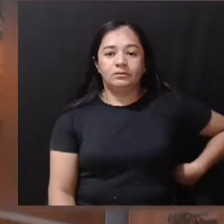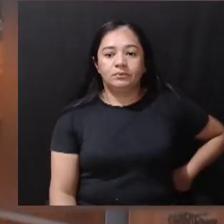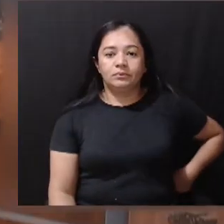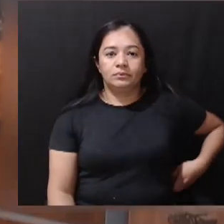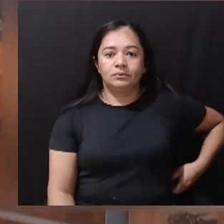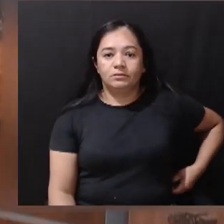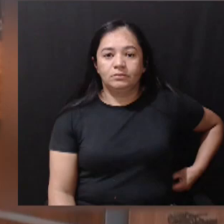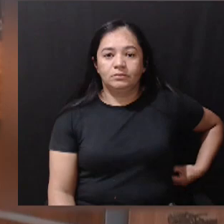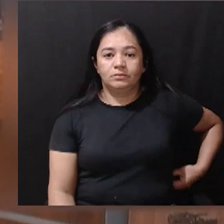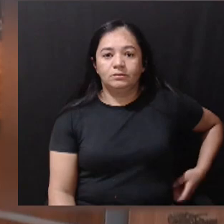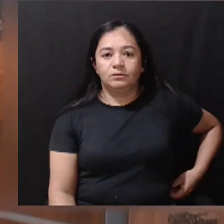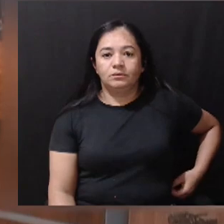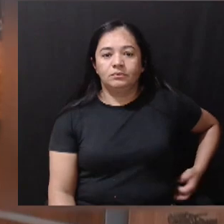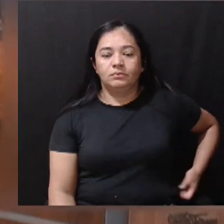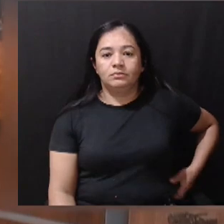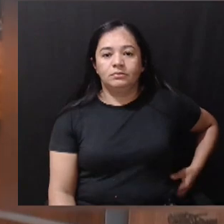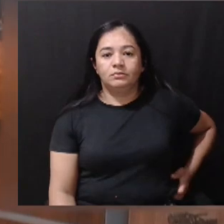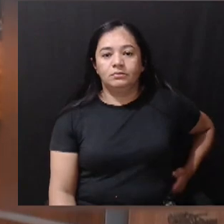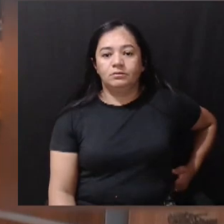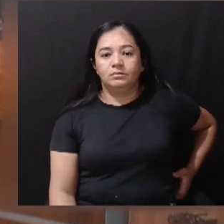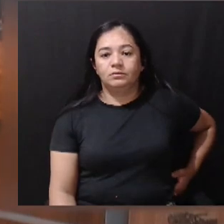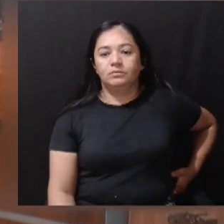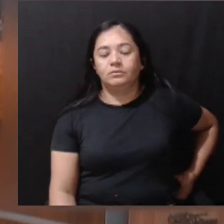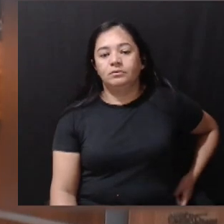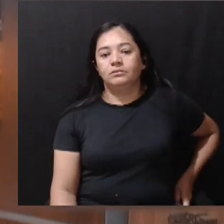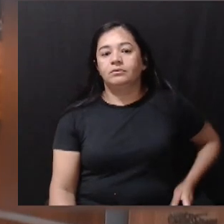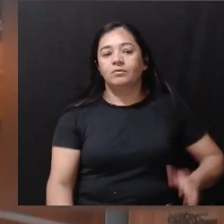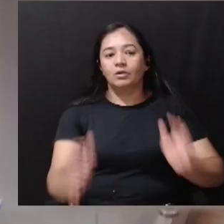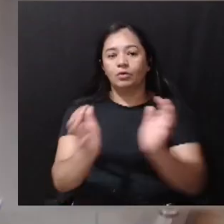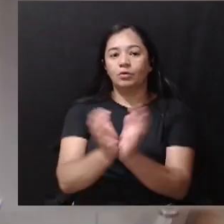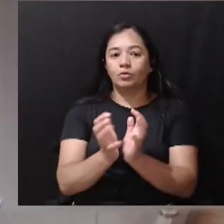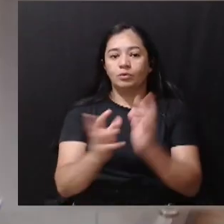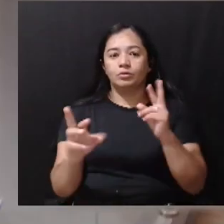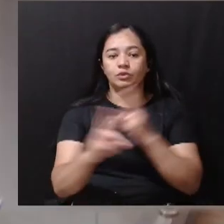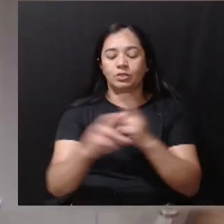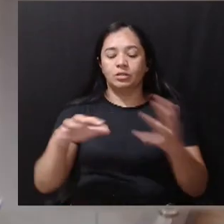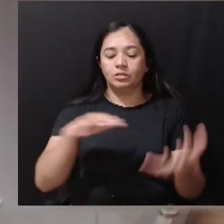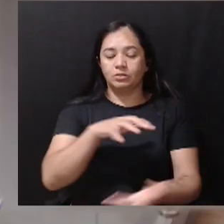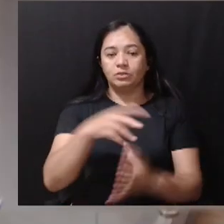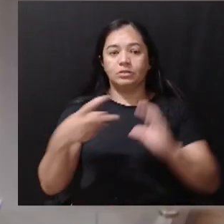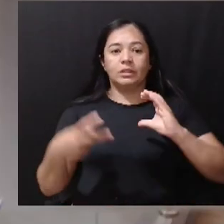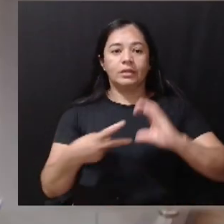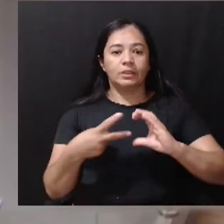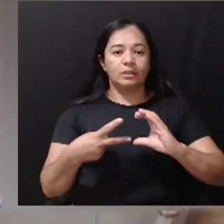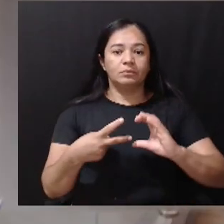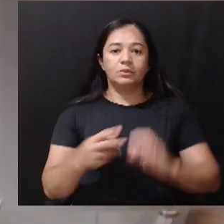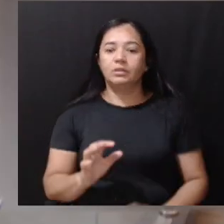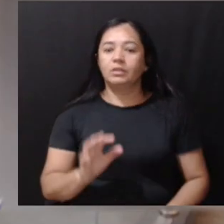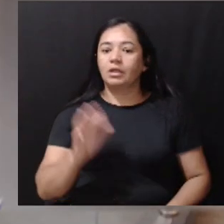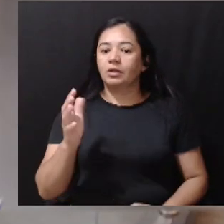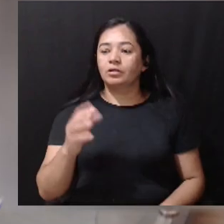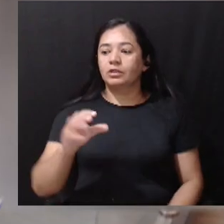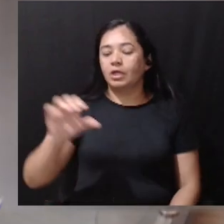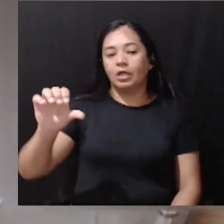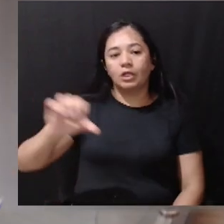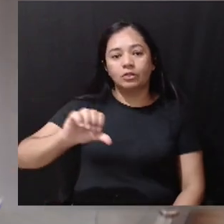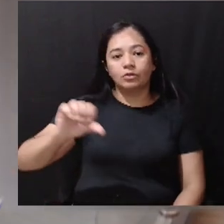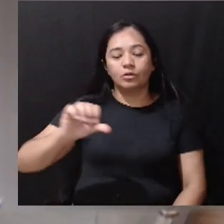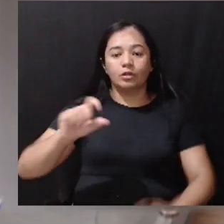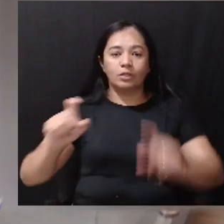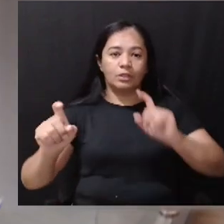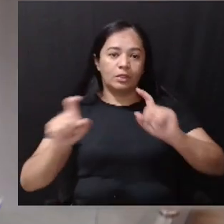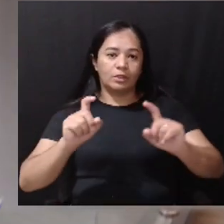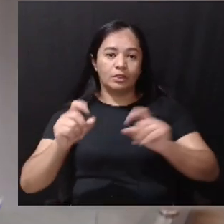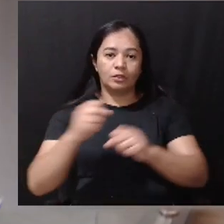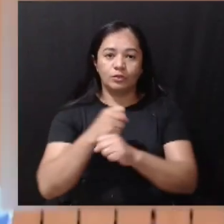A Comissão Permanente de Relações Internacionais da Câmara Municipal realizou a 9ª reunião ordinária do ano no